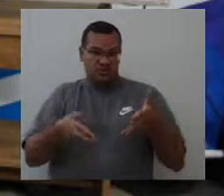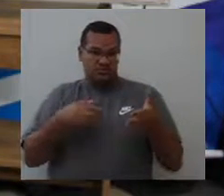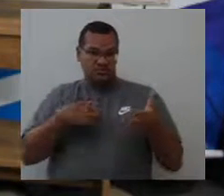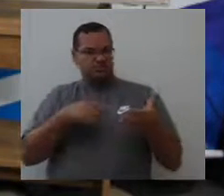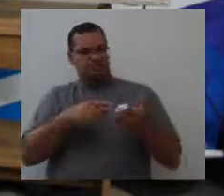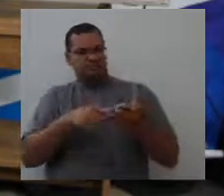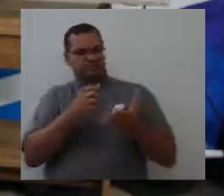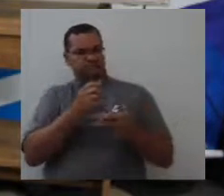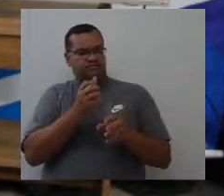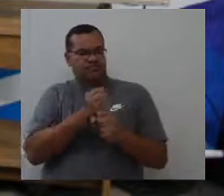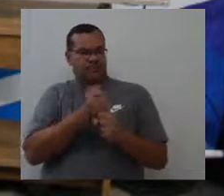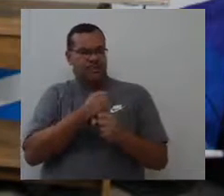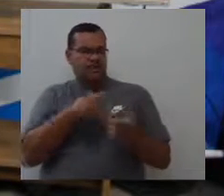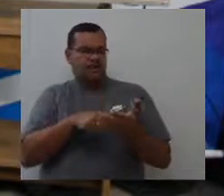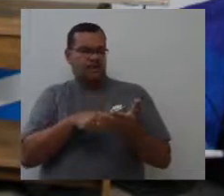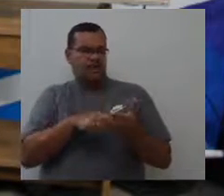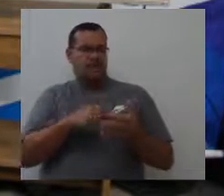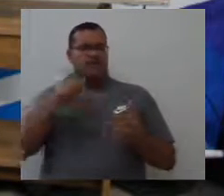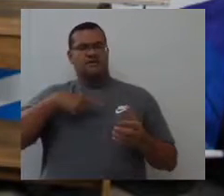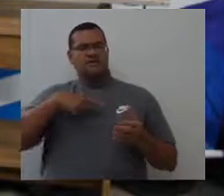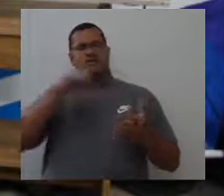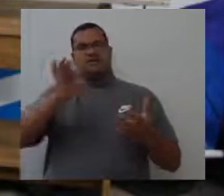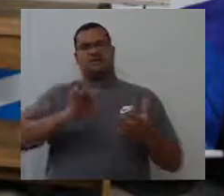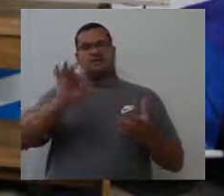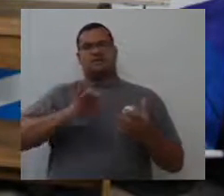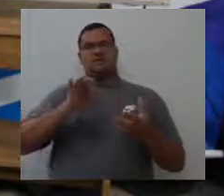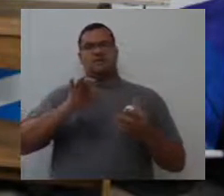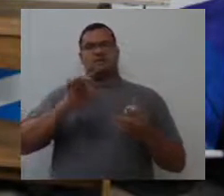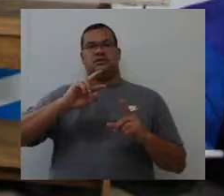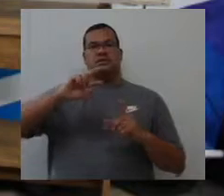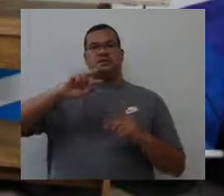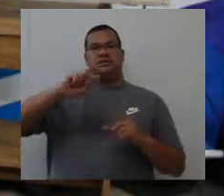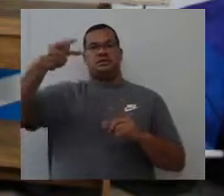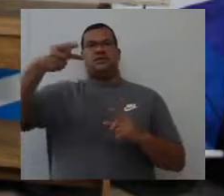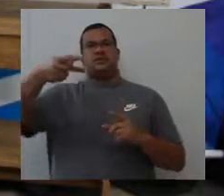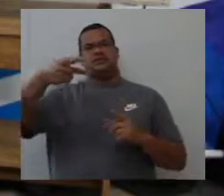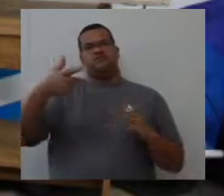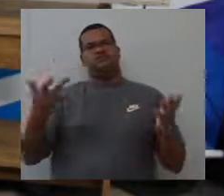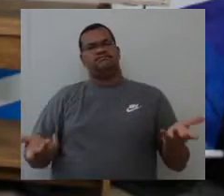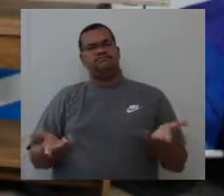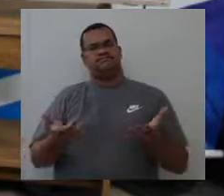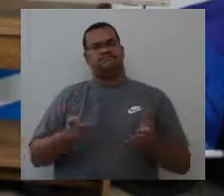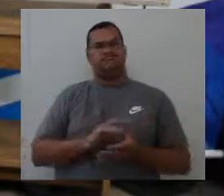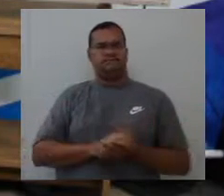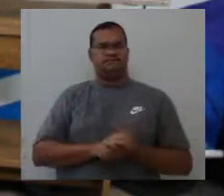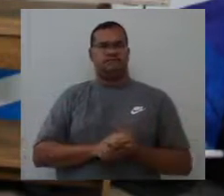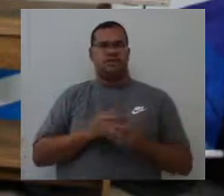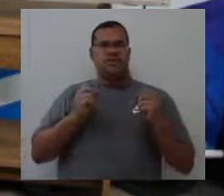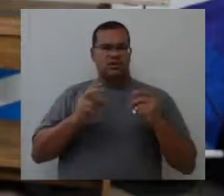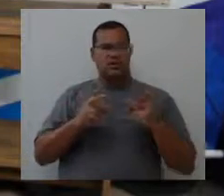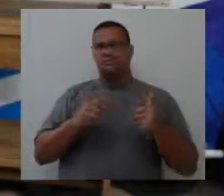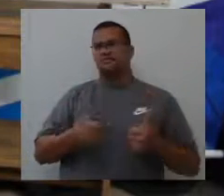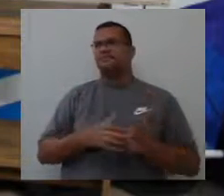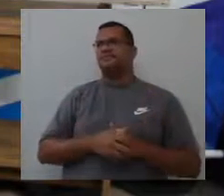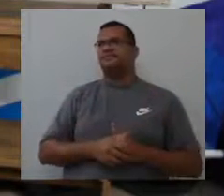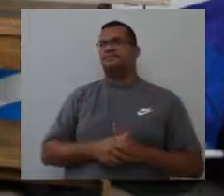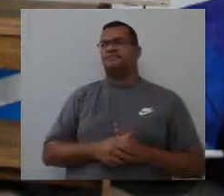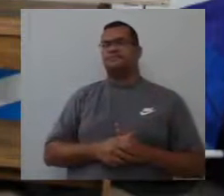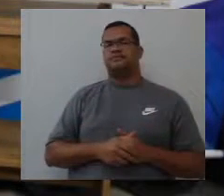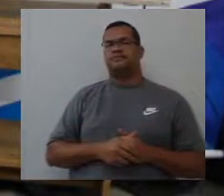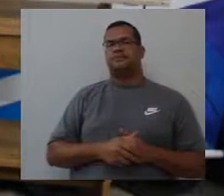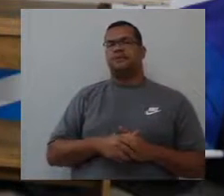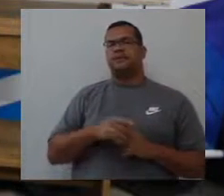faz uma divisão entre eles, tu viu a taxa de aumento. É só tu entender aquele número que ele está trazendo de situação para a gente, beleza? Então, a partir